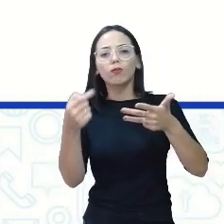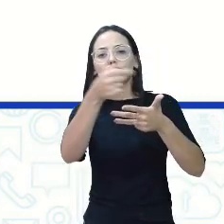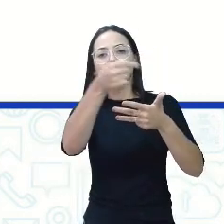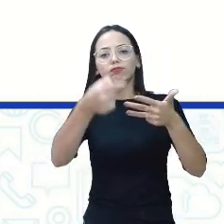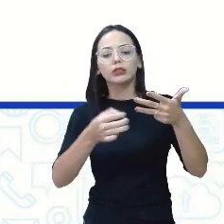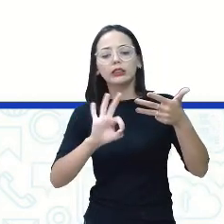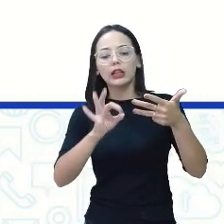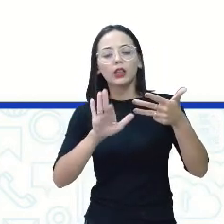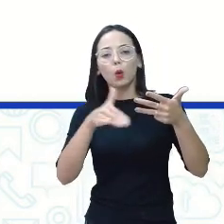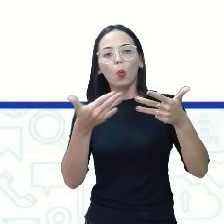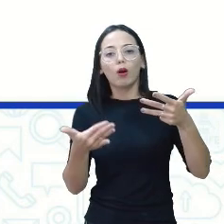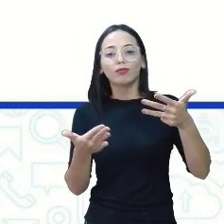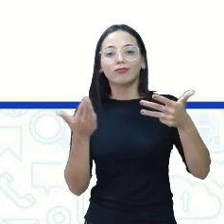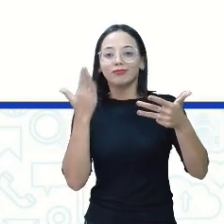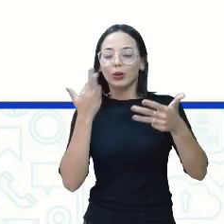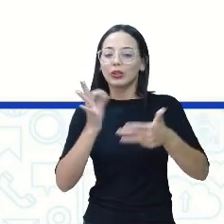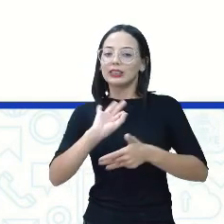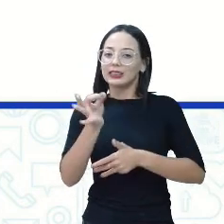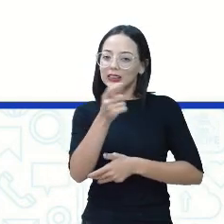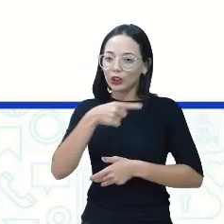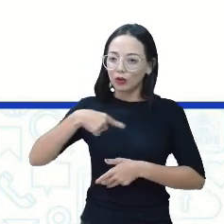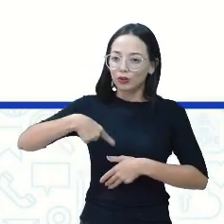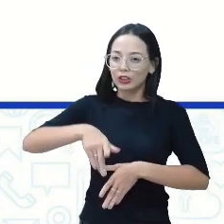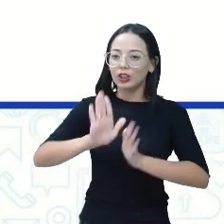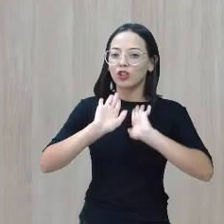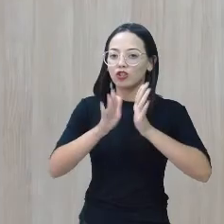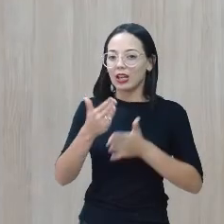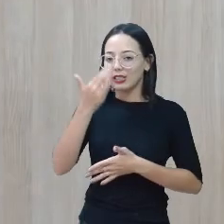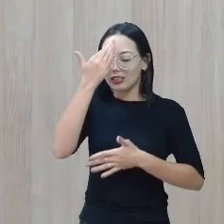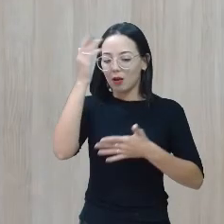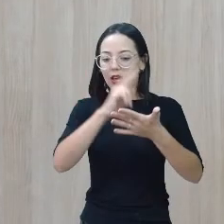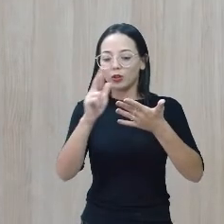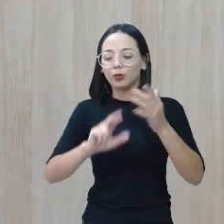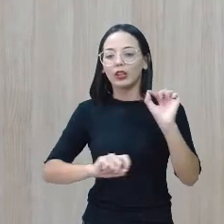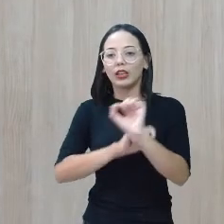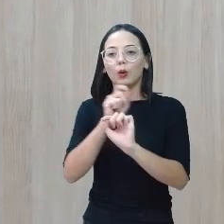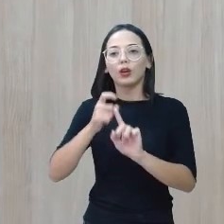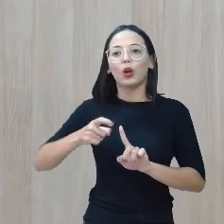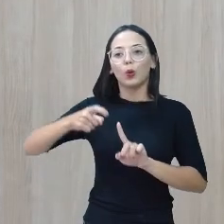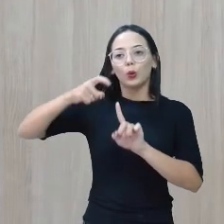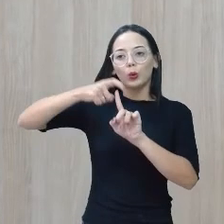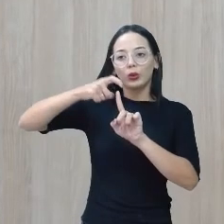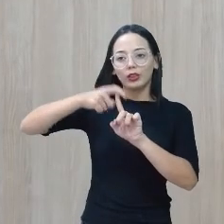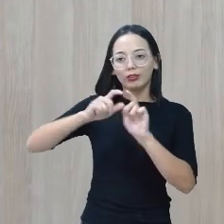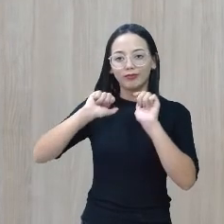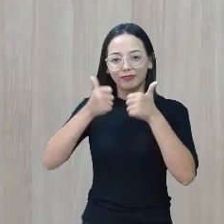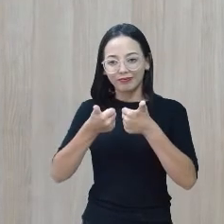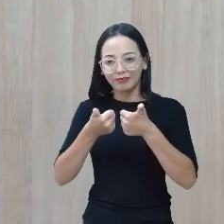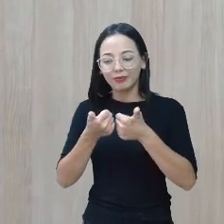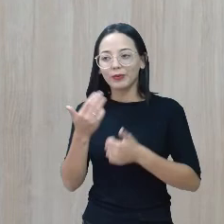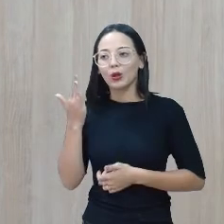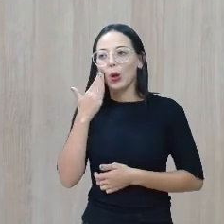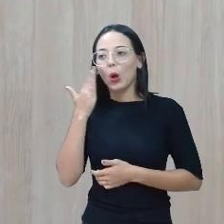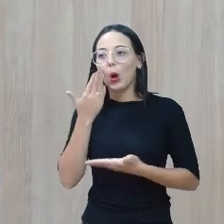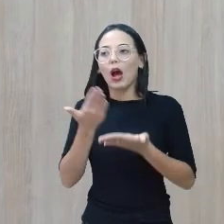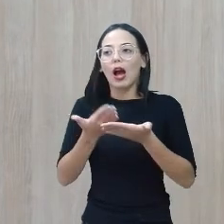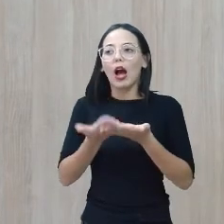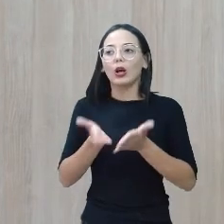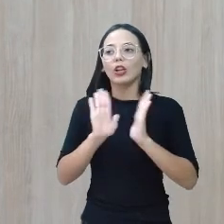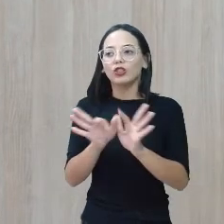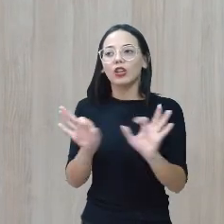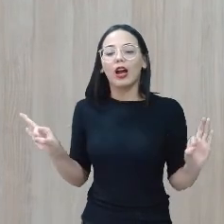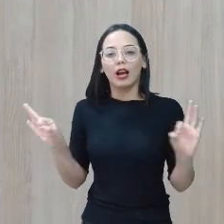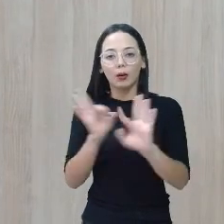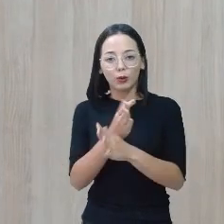é o diafragma? Então, tenho certeza que vocês vão saber que é o DIU. Então, pessoal, nossa aula já